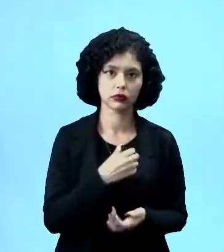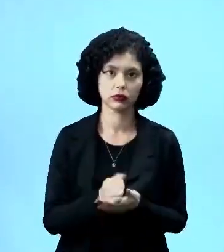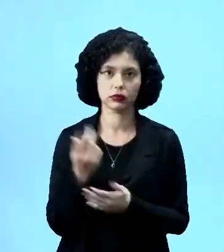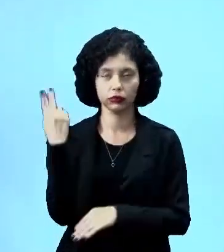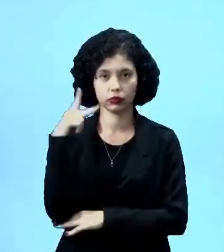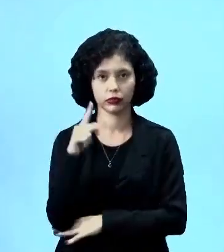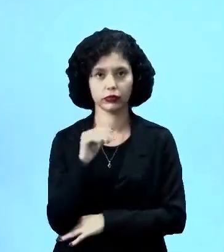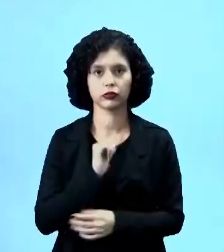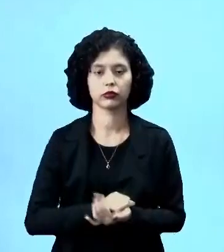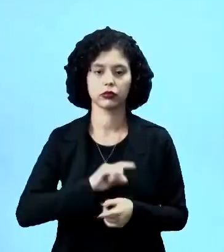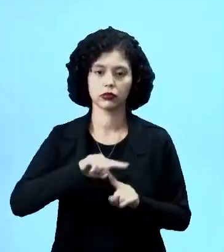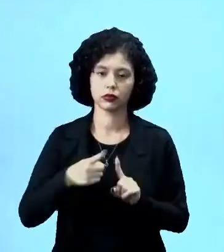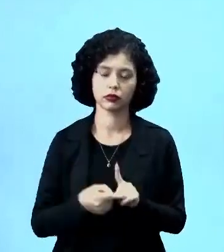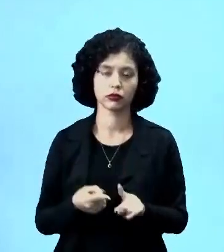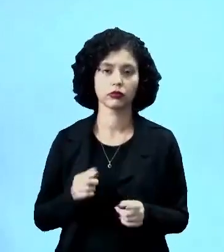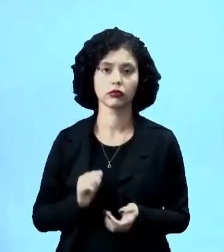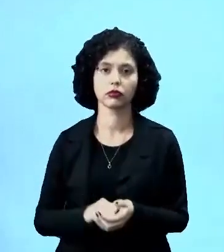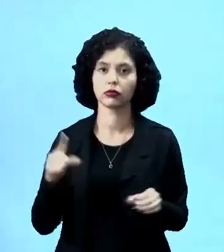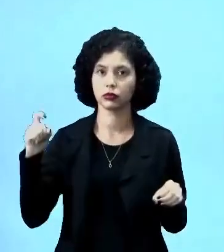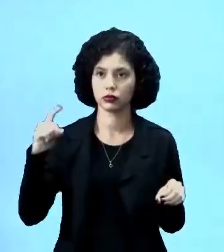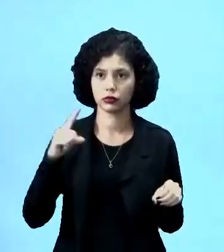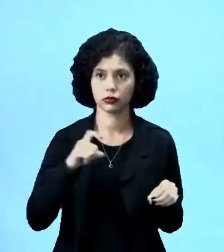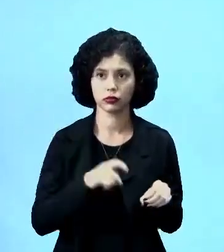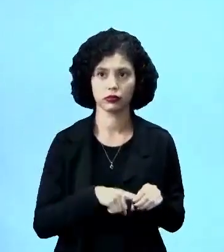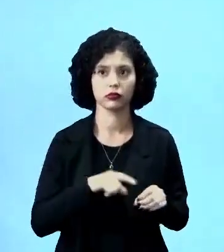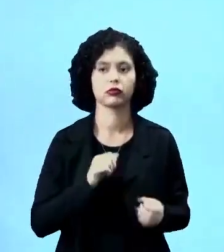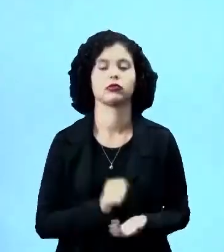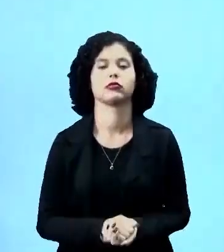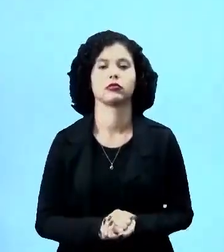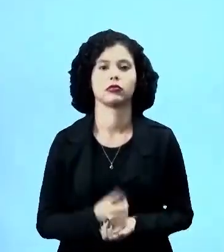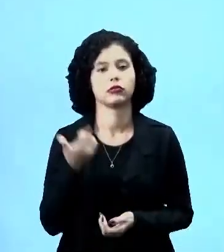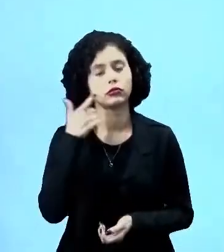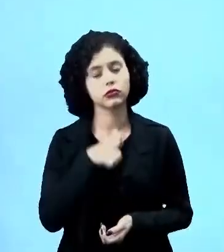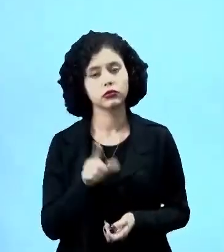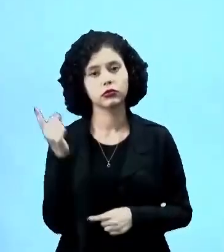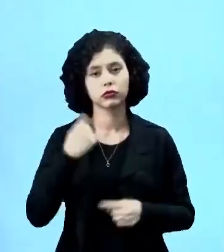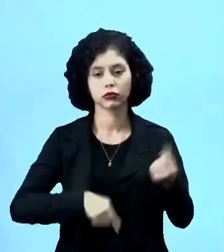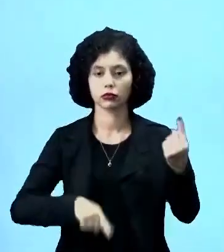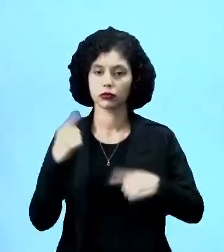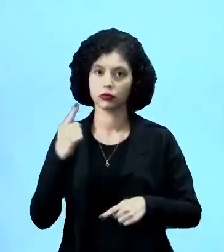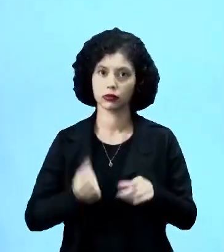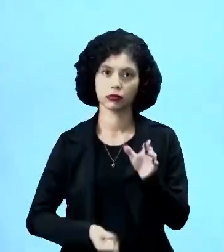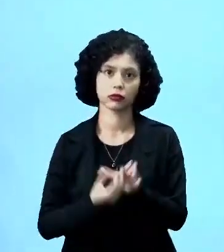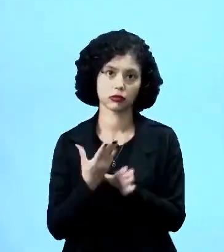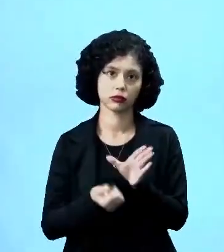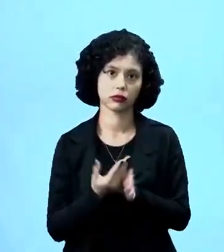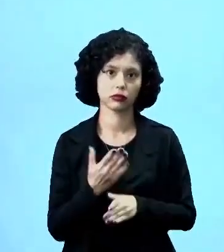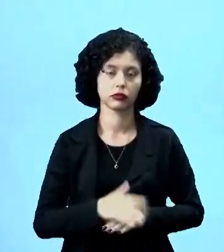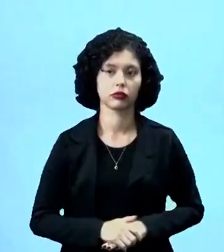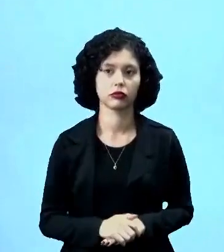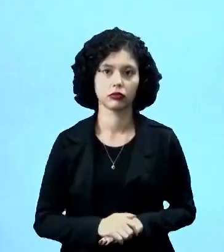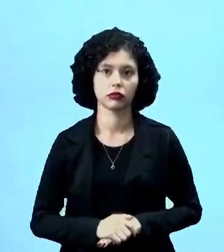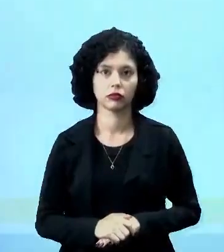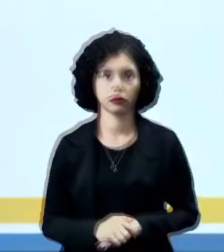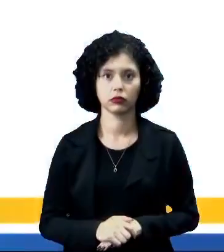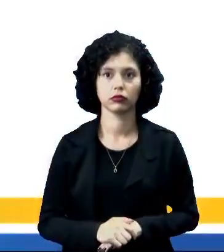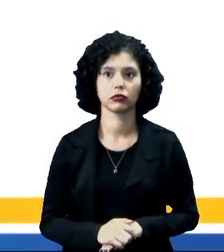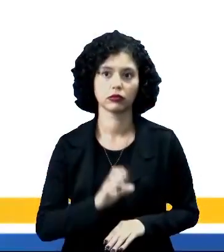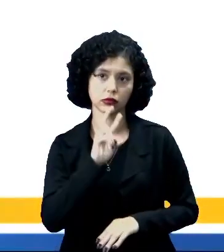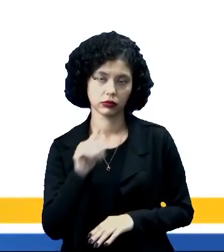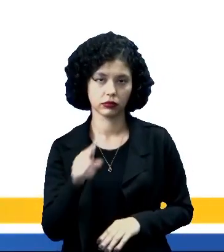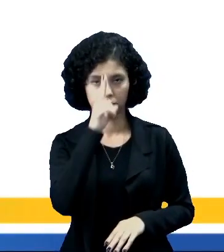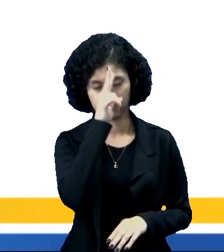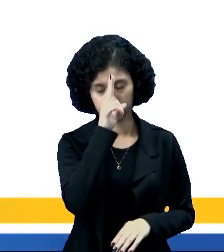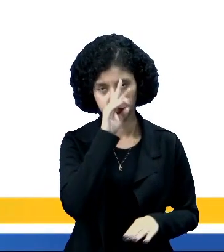do período fértil tem muito mais chances de conseguir ter o sucesso E aí